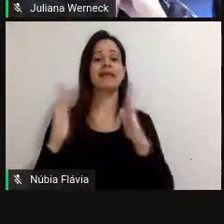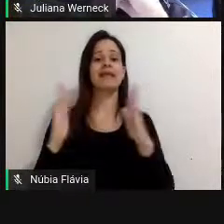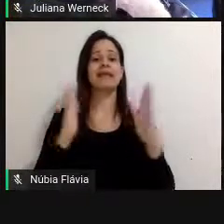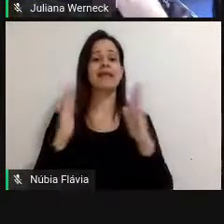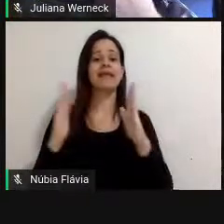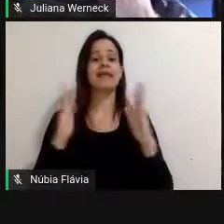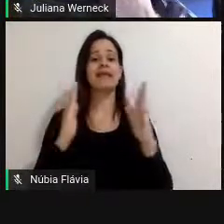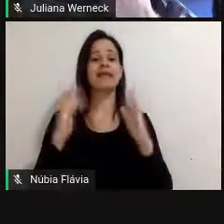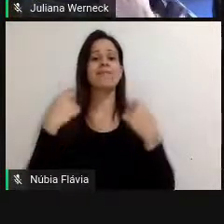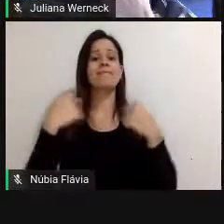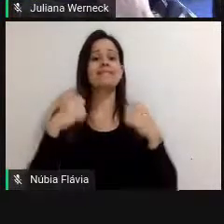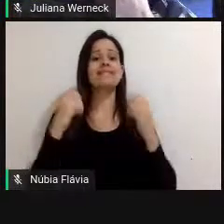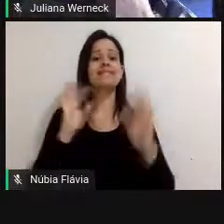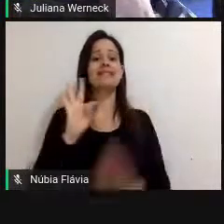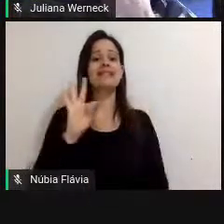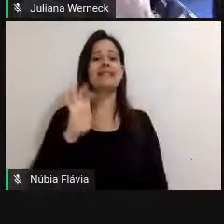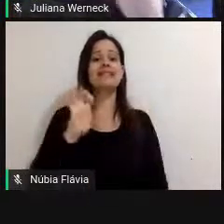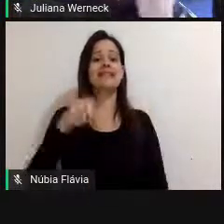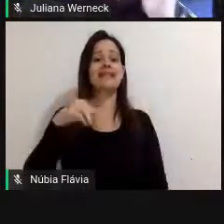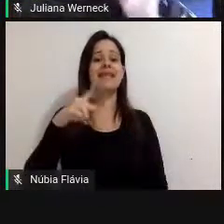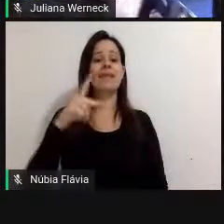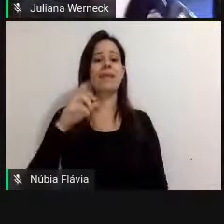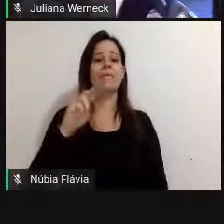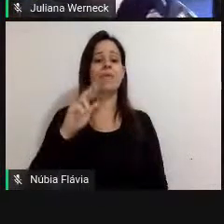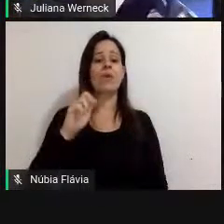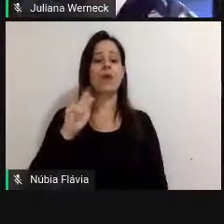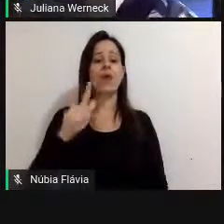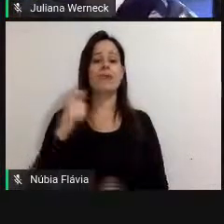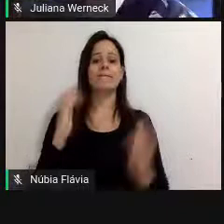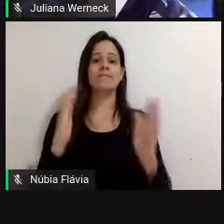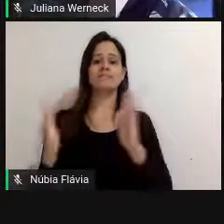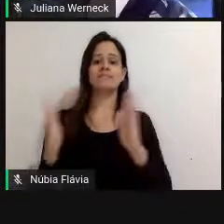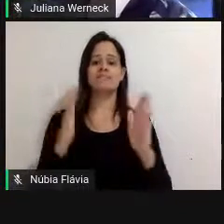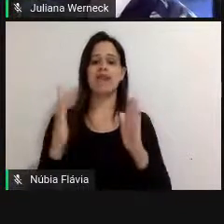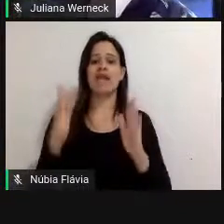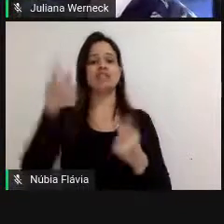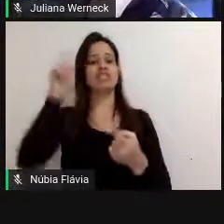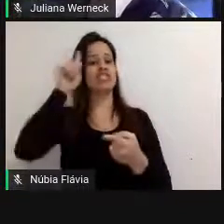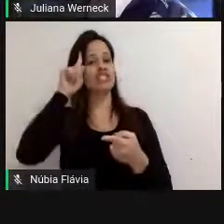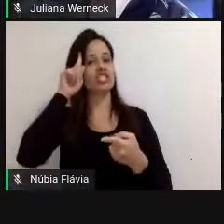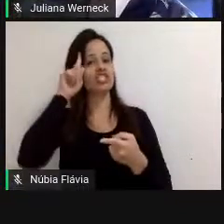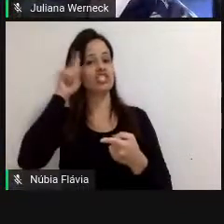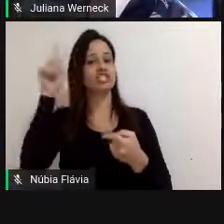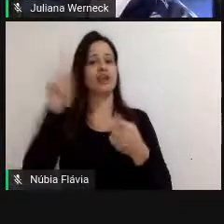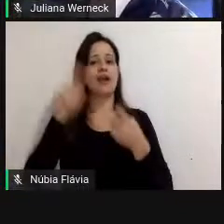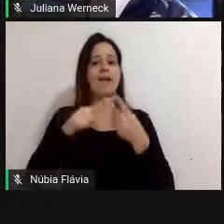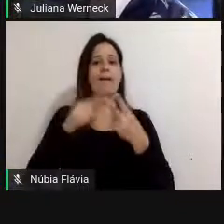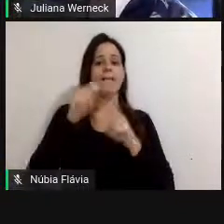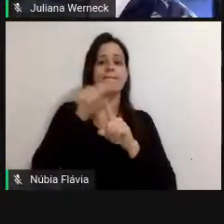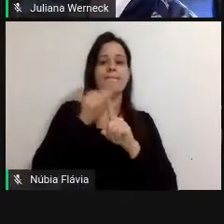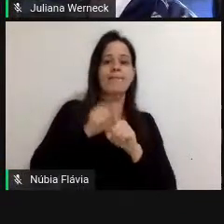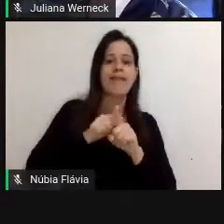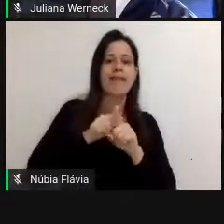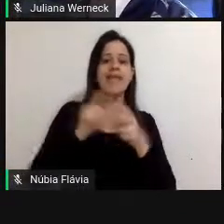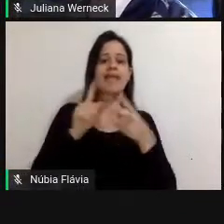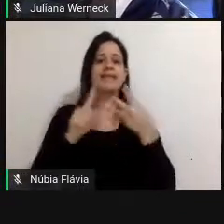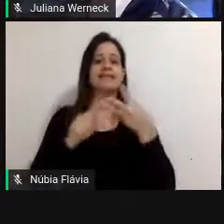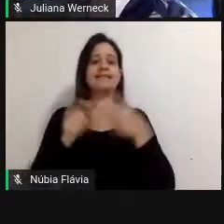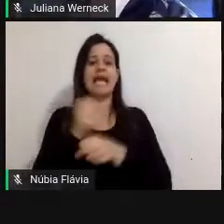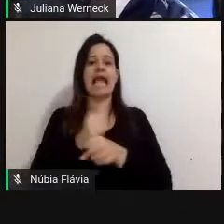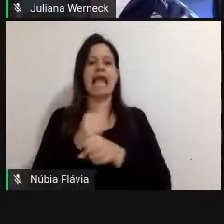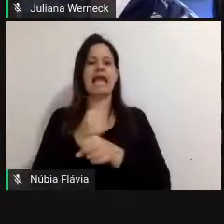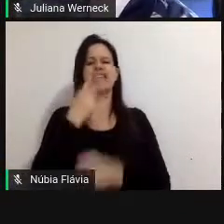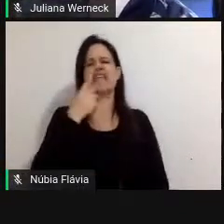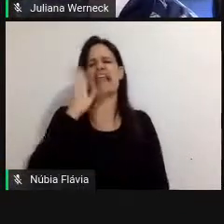um prazo para acontecer. Mas esse prazo é dia, mês e ano. Não adianta a gente ficar falando que daqui 3 anos eu vou fazer tal coisa, que